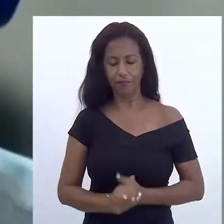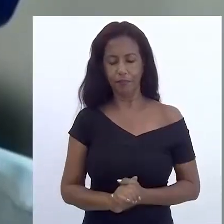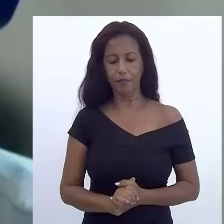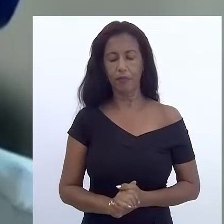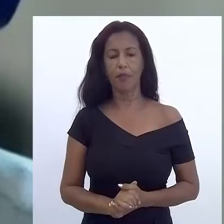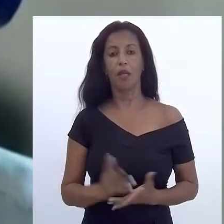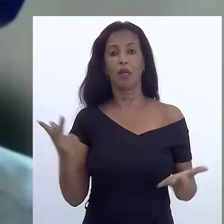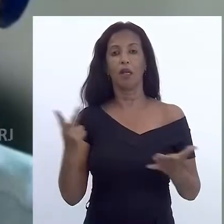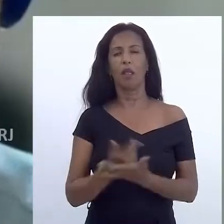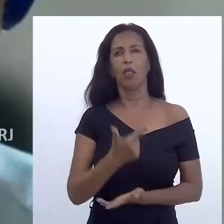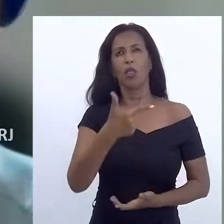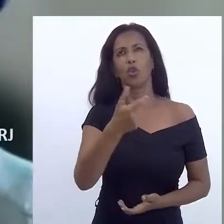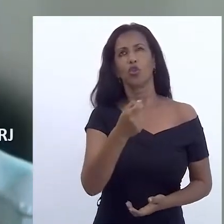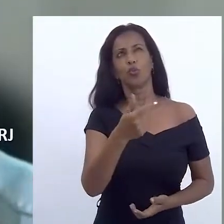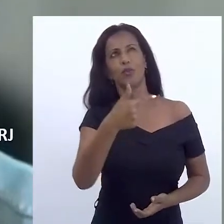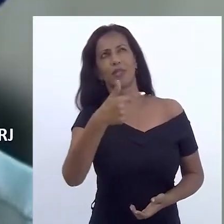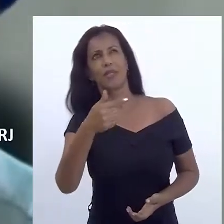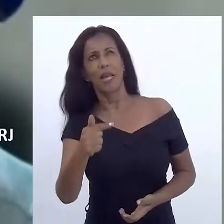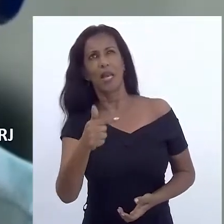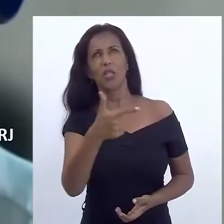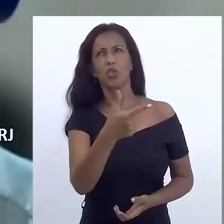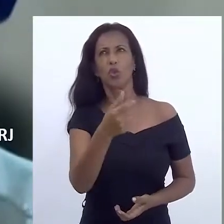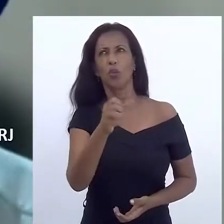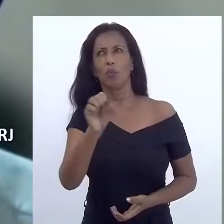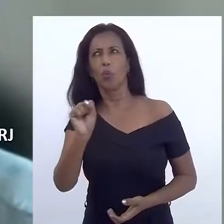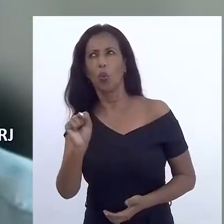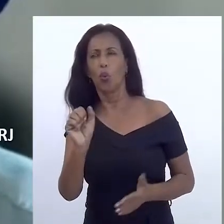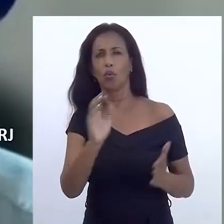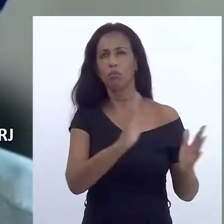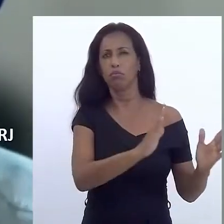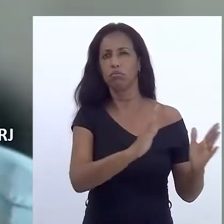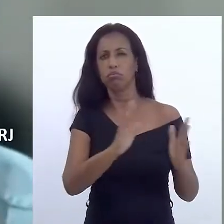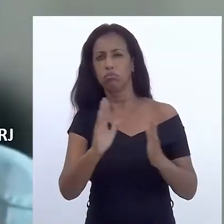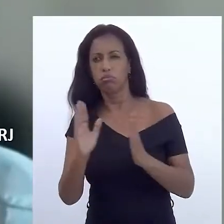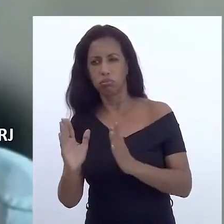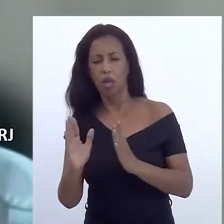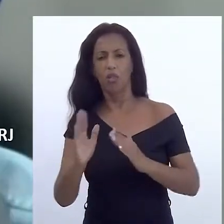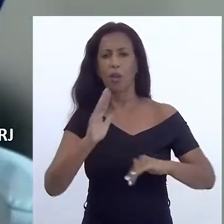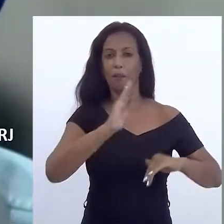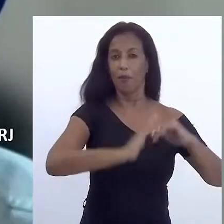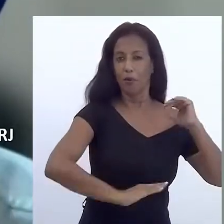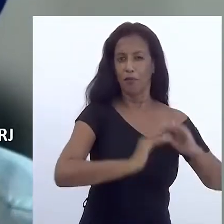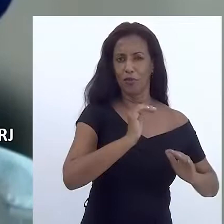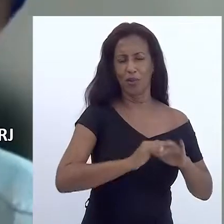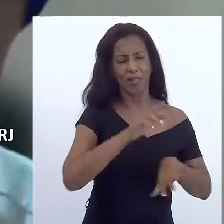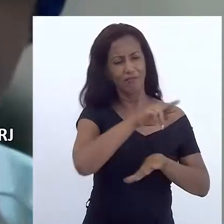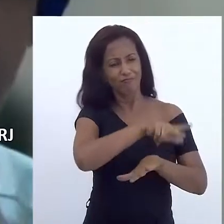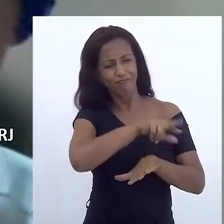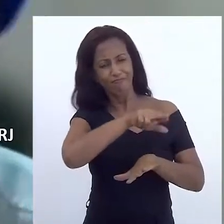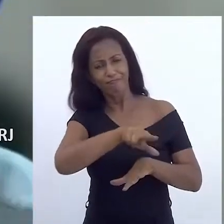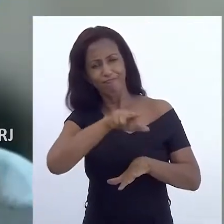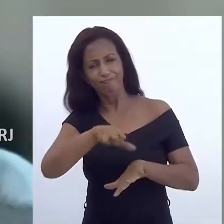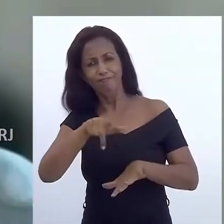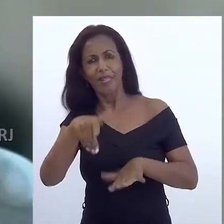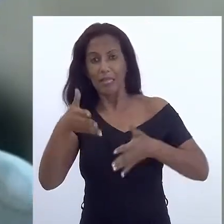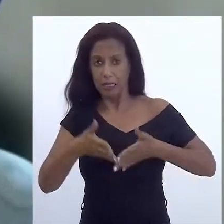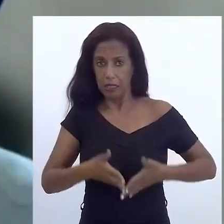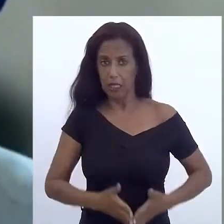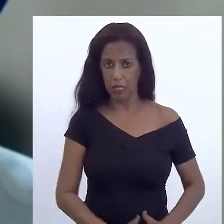2007, 2008 aproximadamente, depois de já ter passado por praticamente uma dúzia de diferentes profissionais do meu filho, desde o do